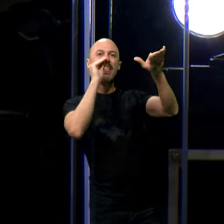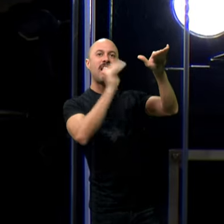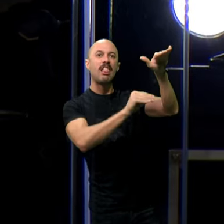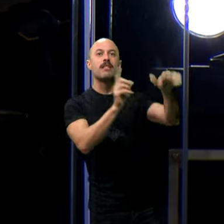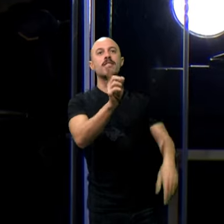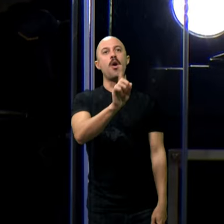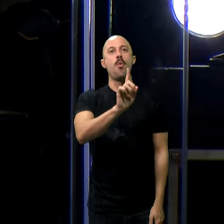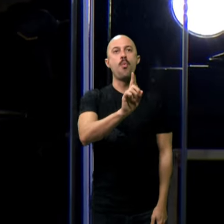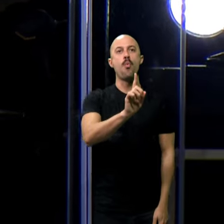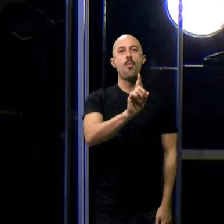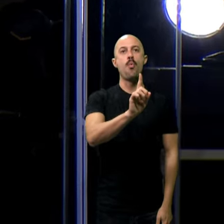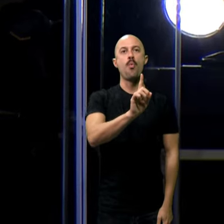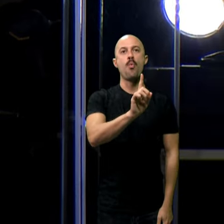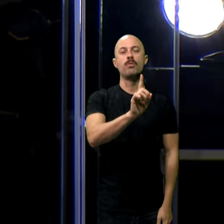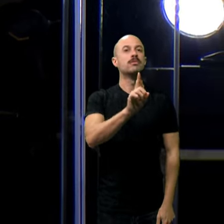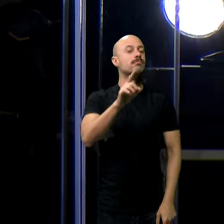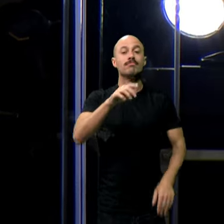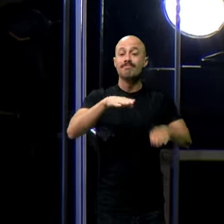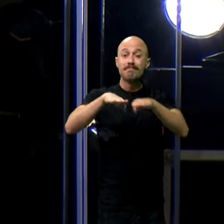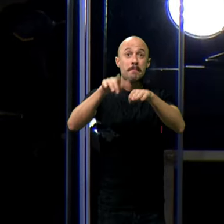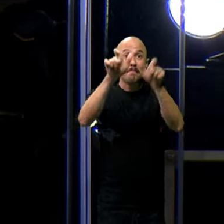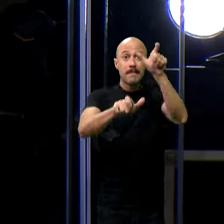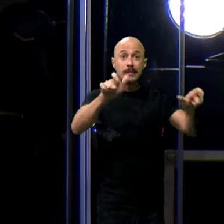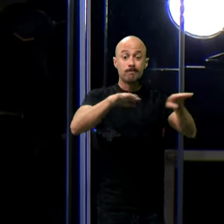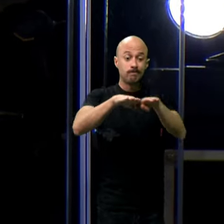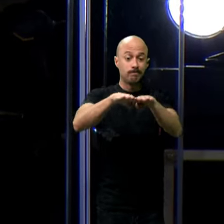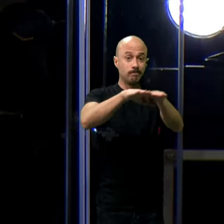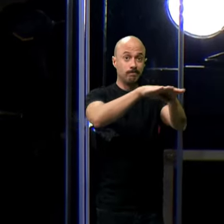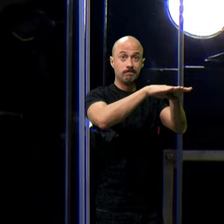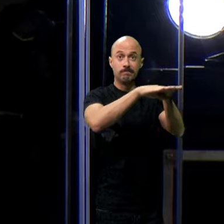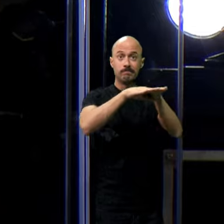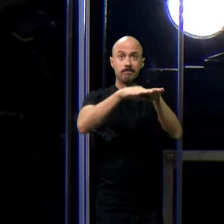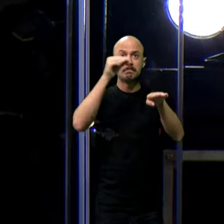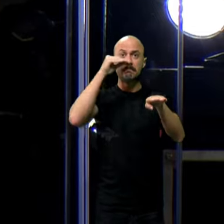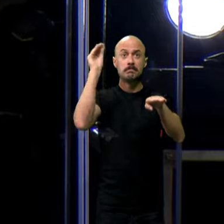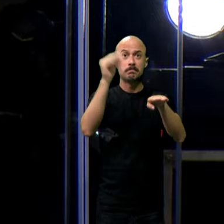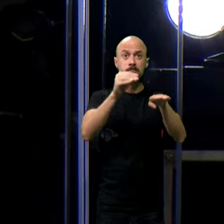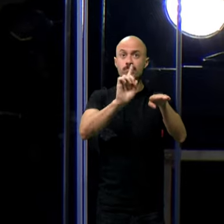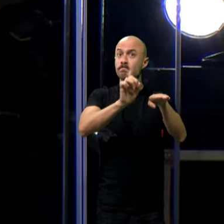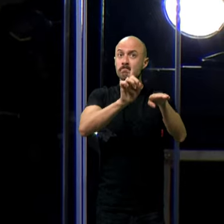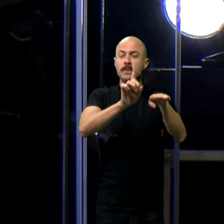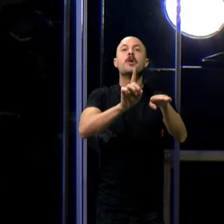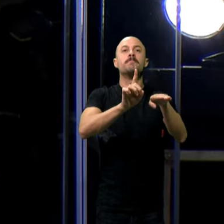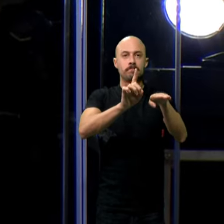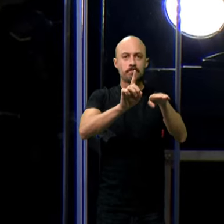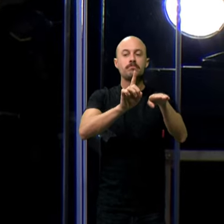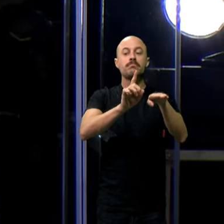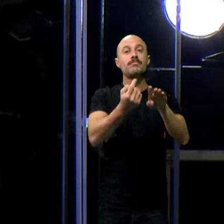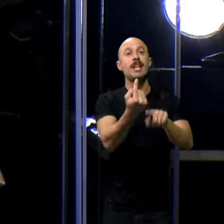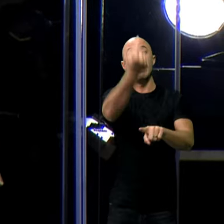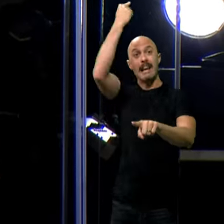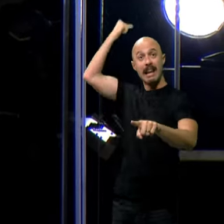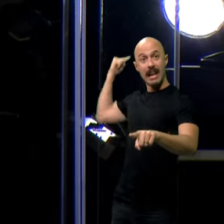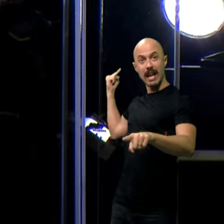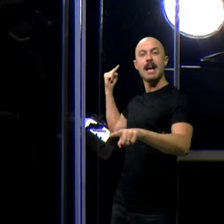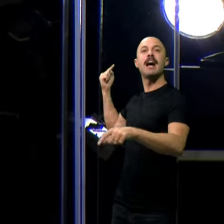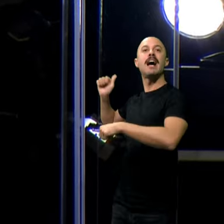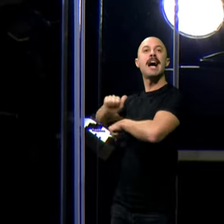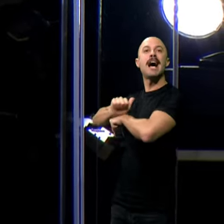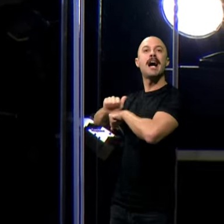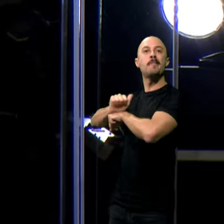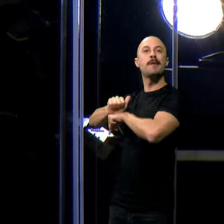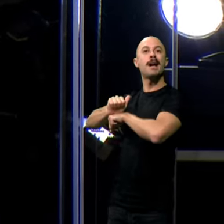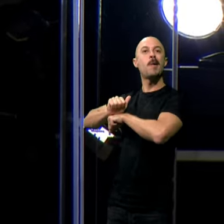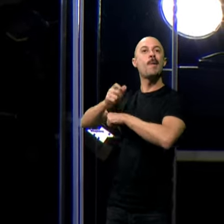de Abraão, para que as promessas de Abraão alcançasse aos não judeus, ao